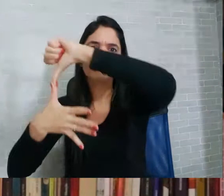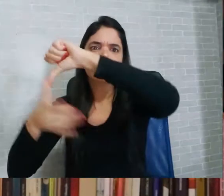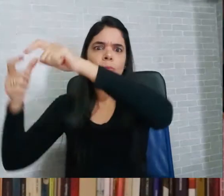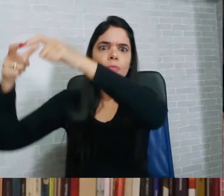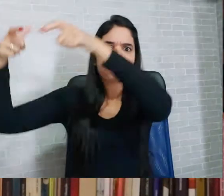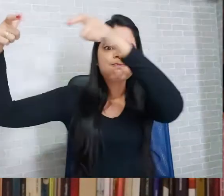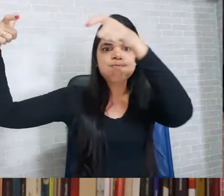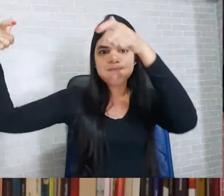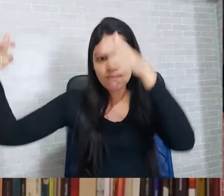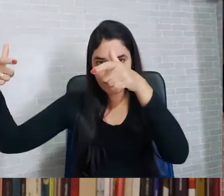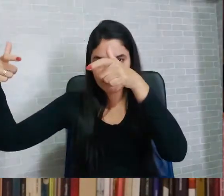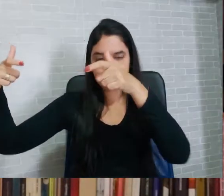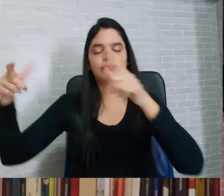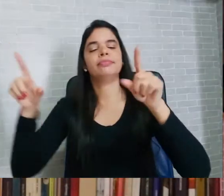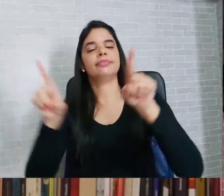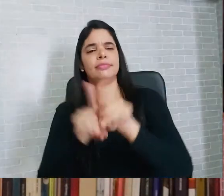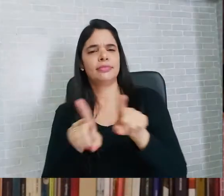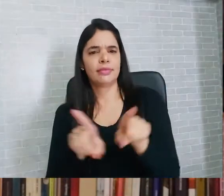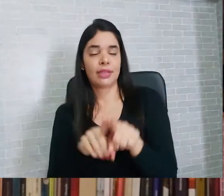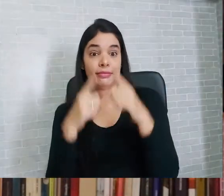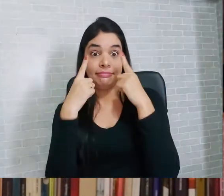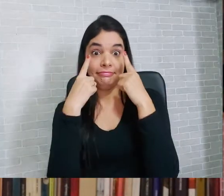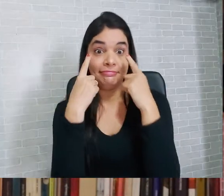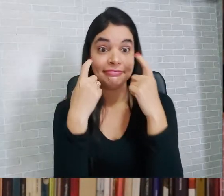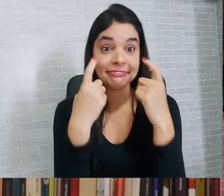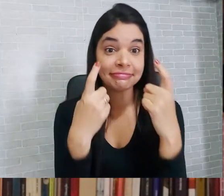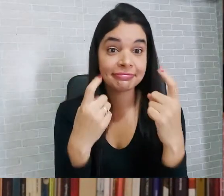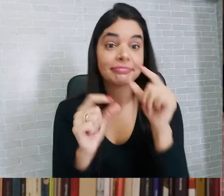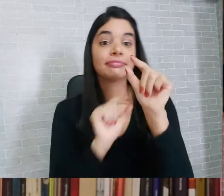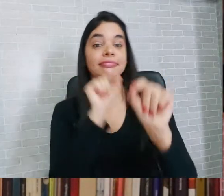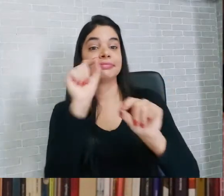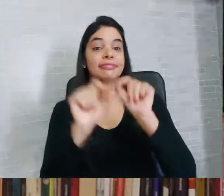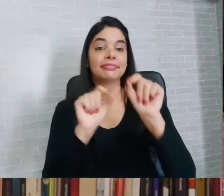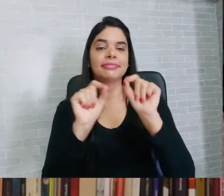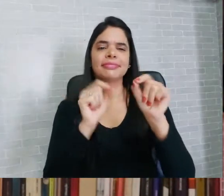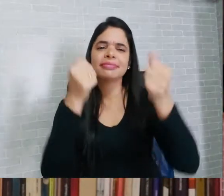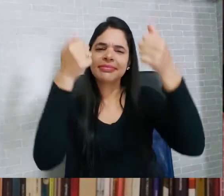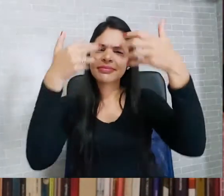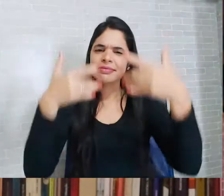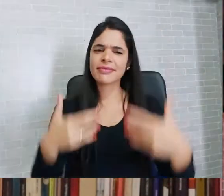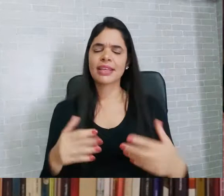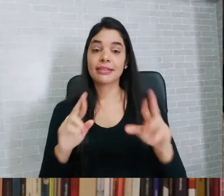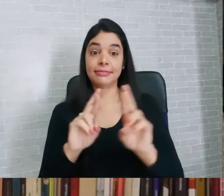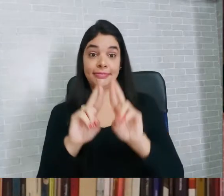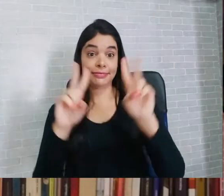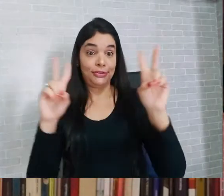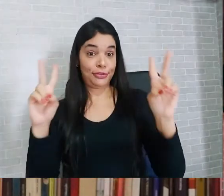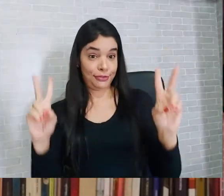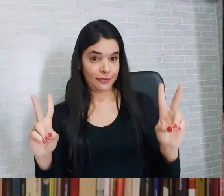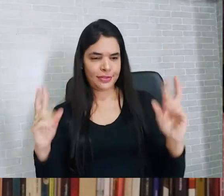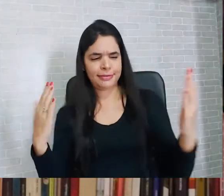maior. E o mais interessante ainda, falando das distinções, é que